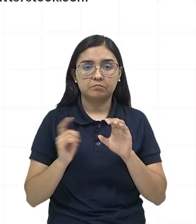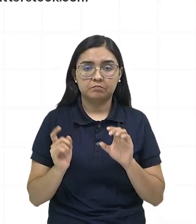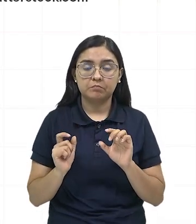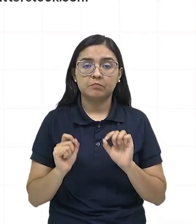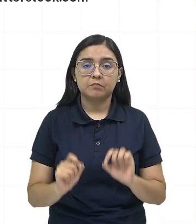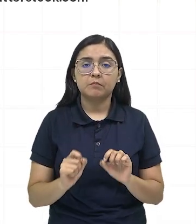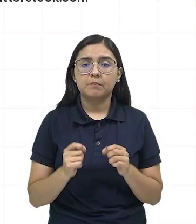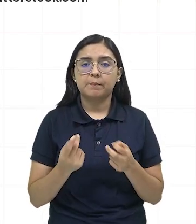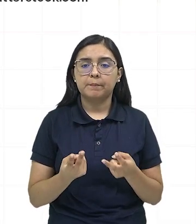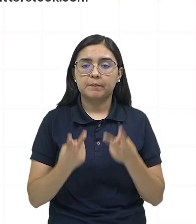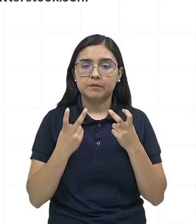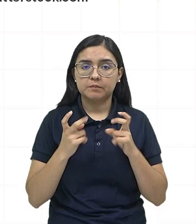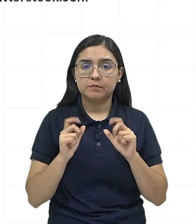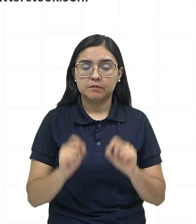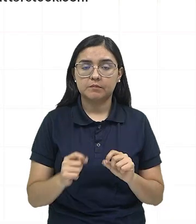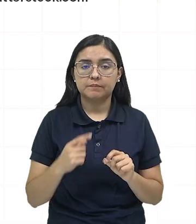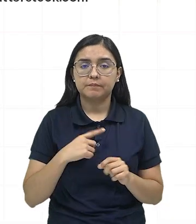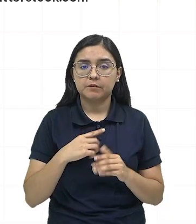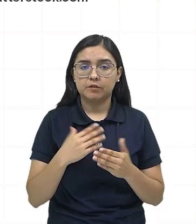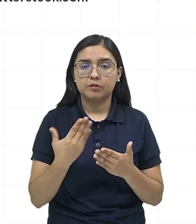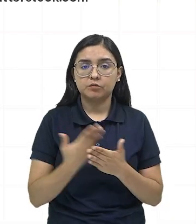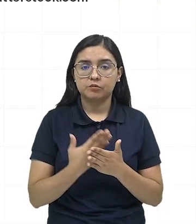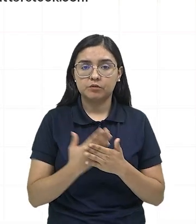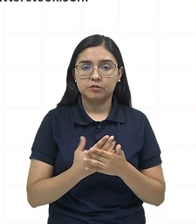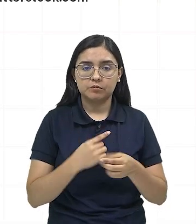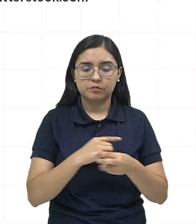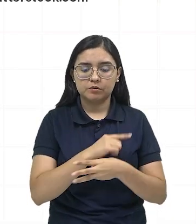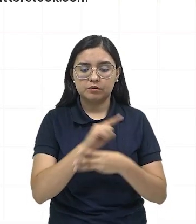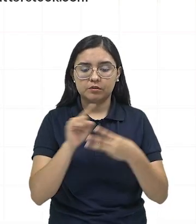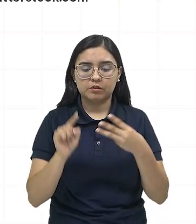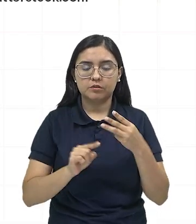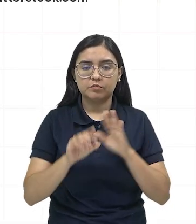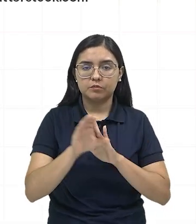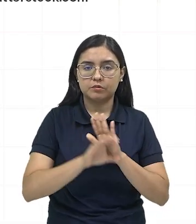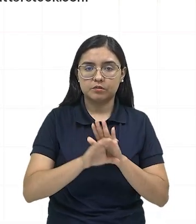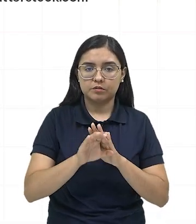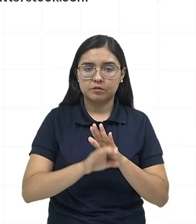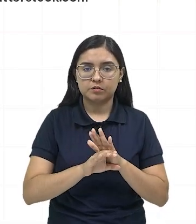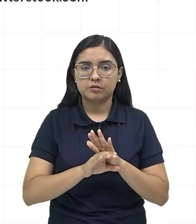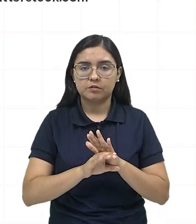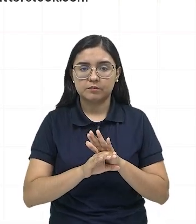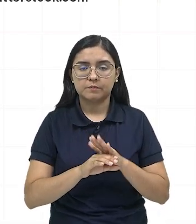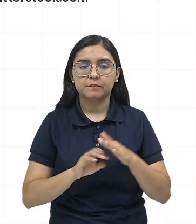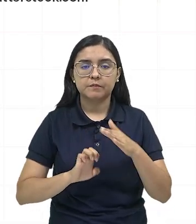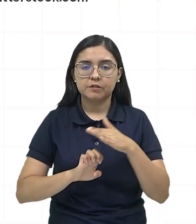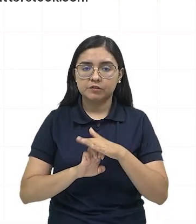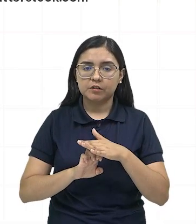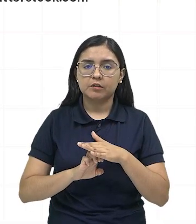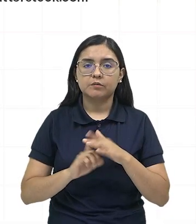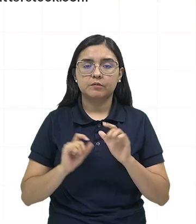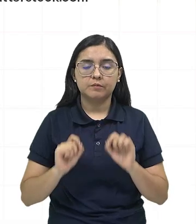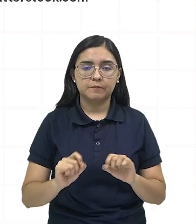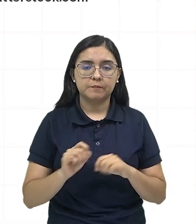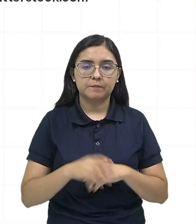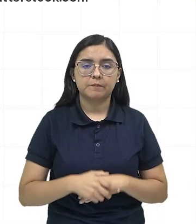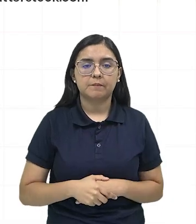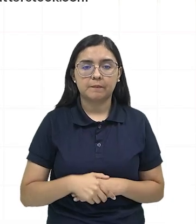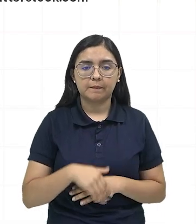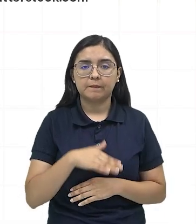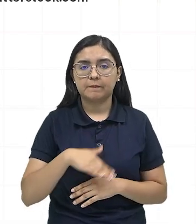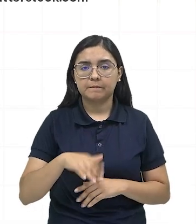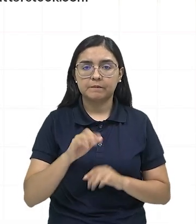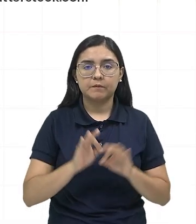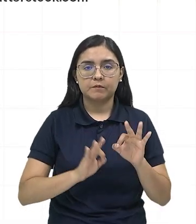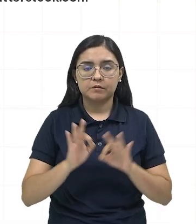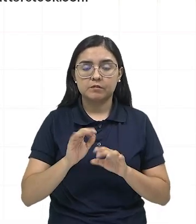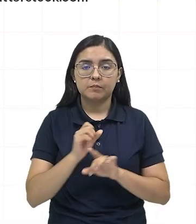Então, perceba aí que estudamos 3 conceitos, né? A ideia de Estado está muito atrelado à questão da